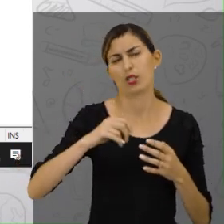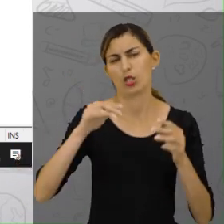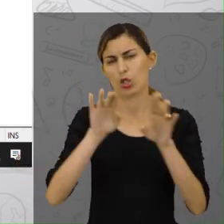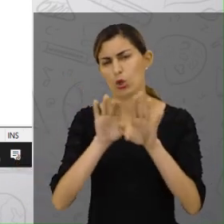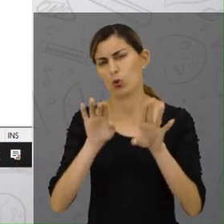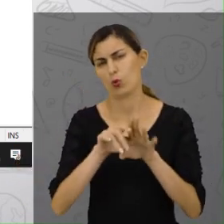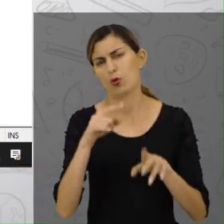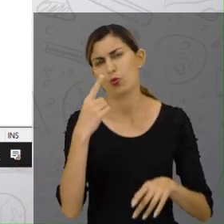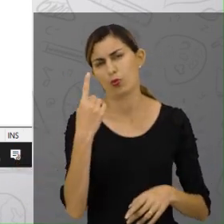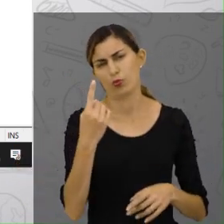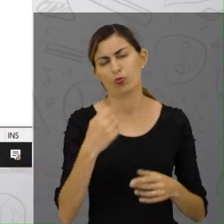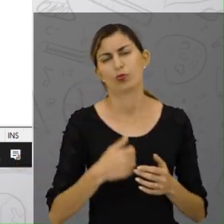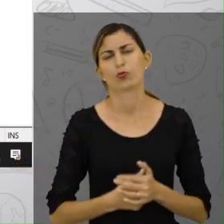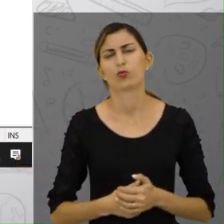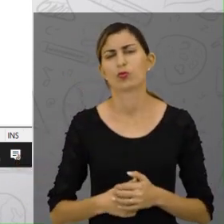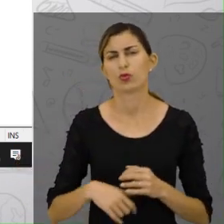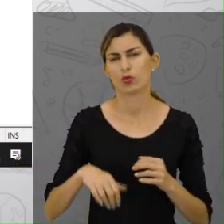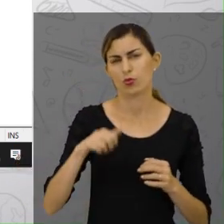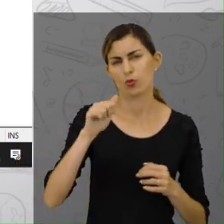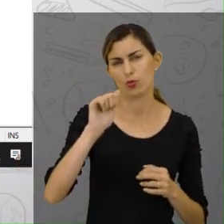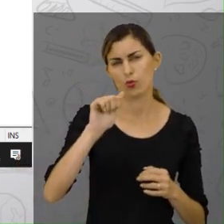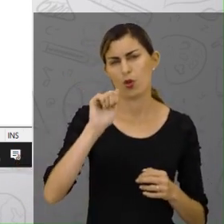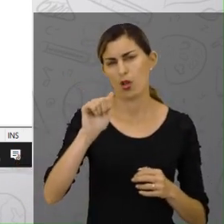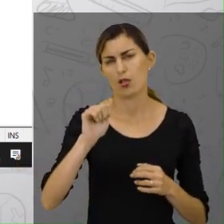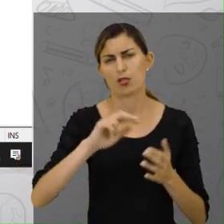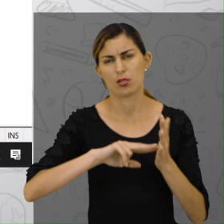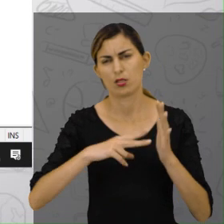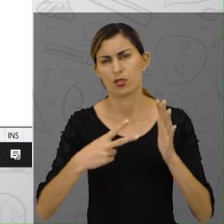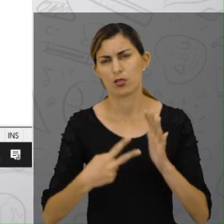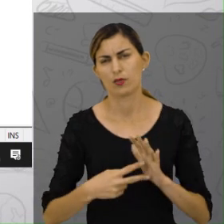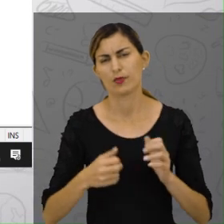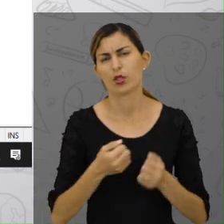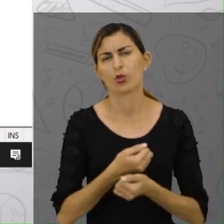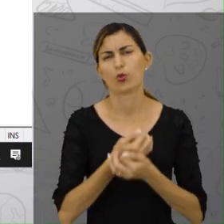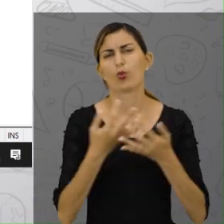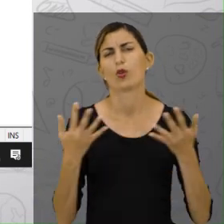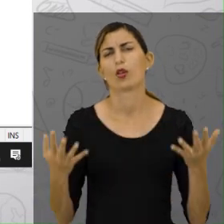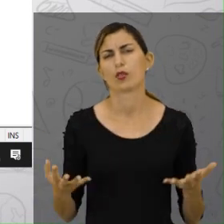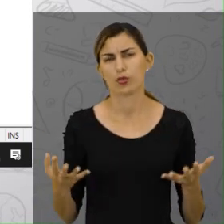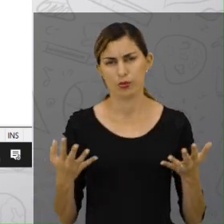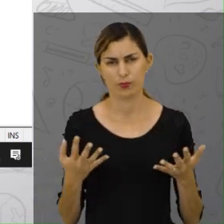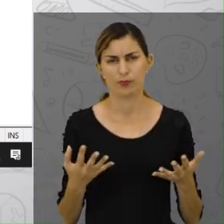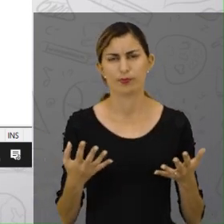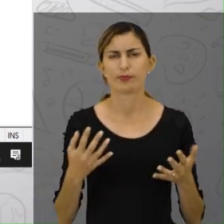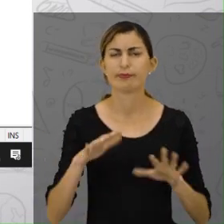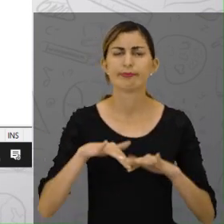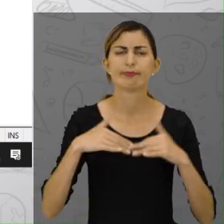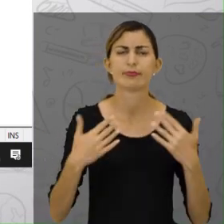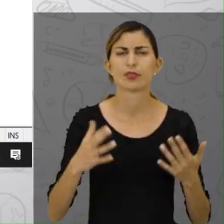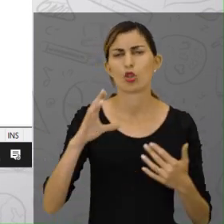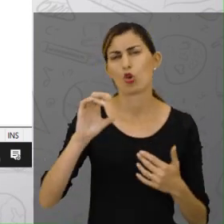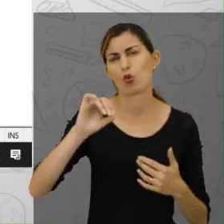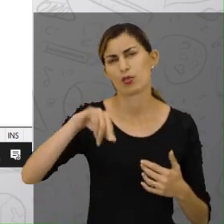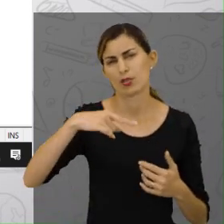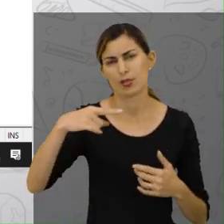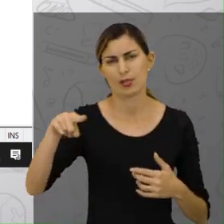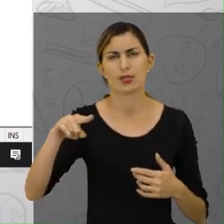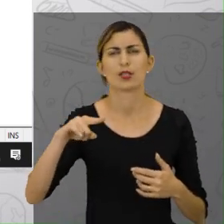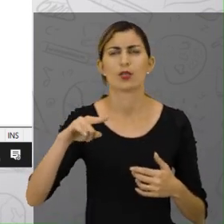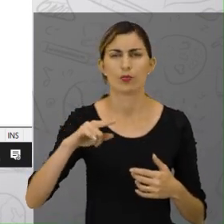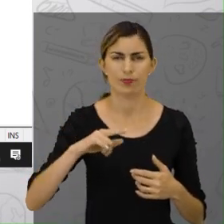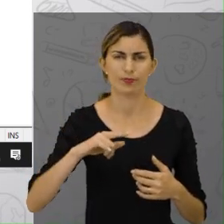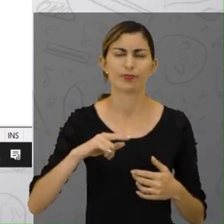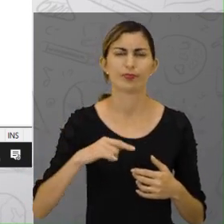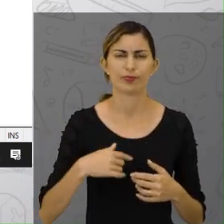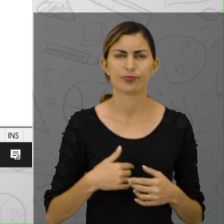i igual a 1 e o while significa enquanto. Então, a condição aqui